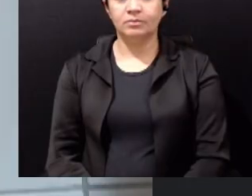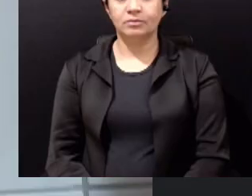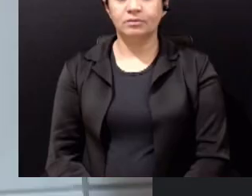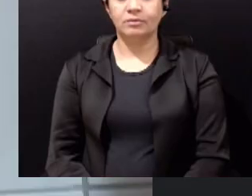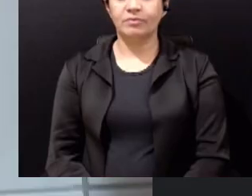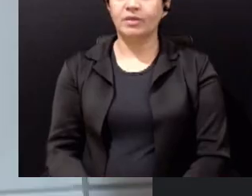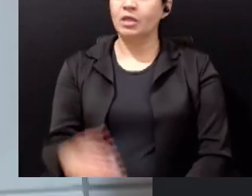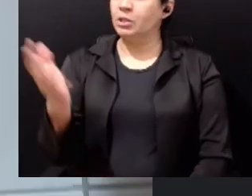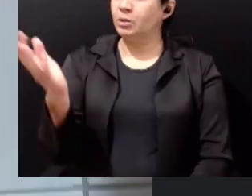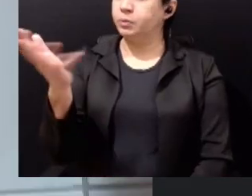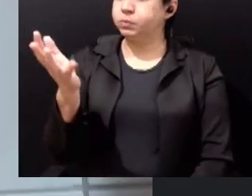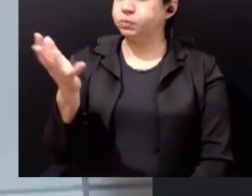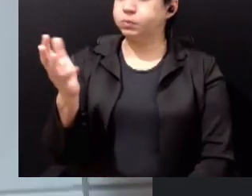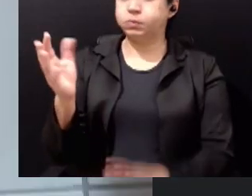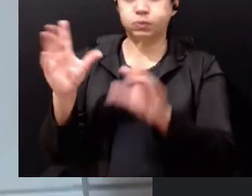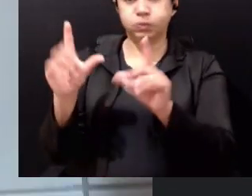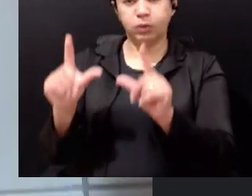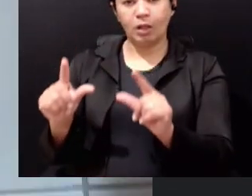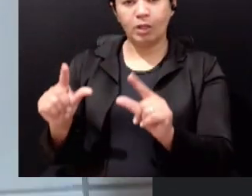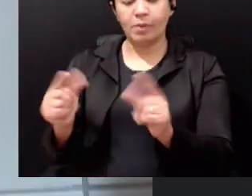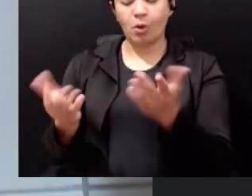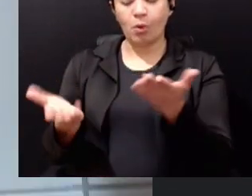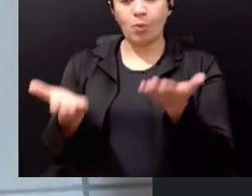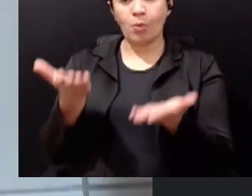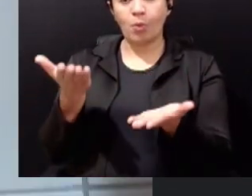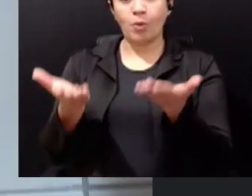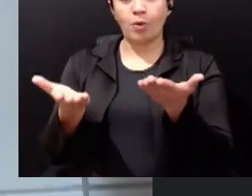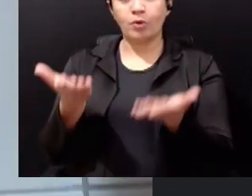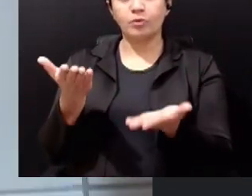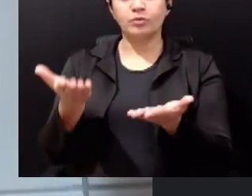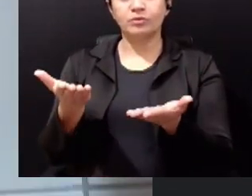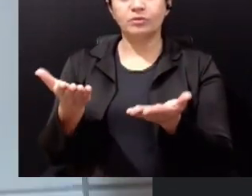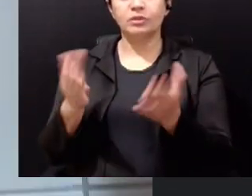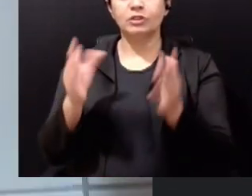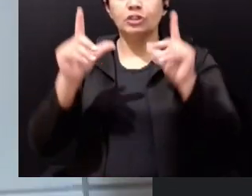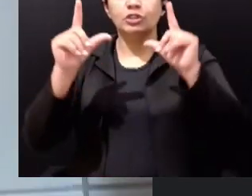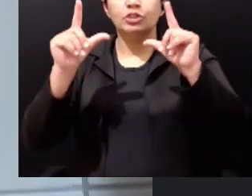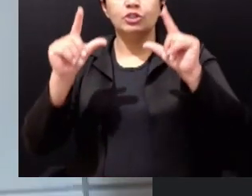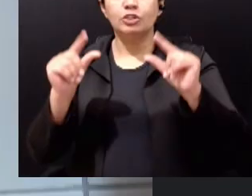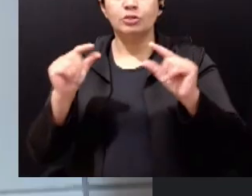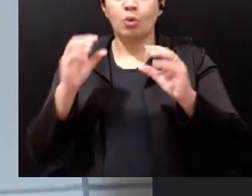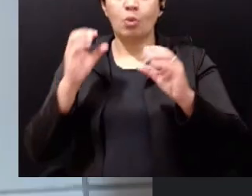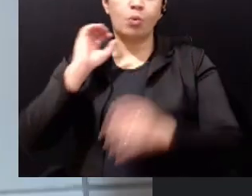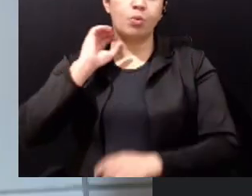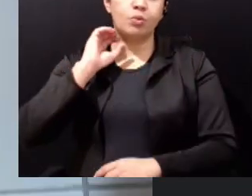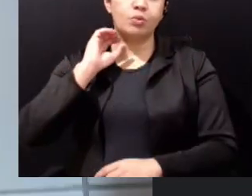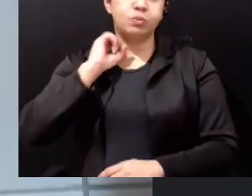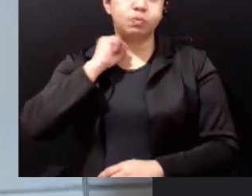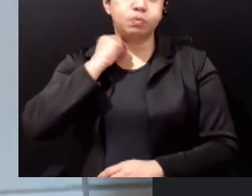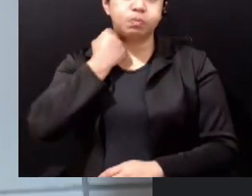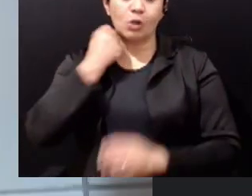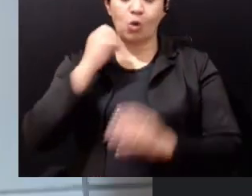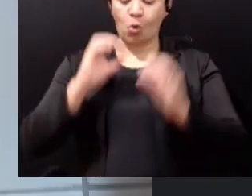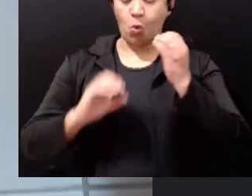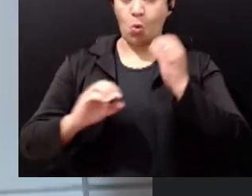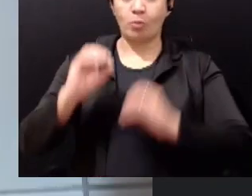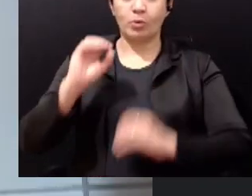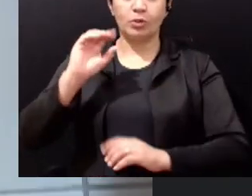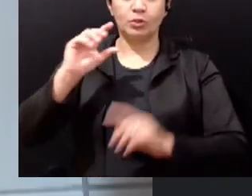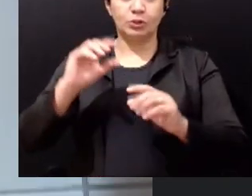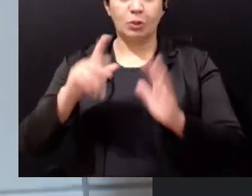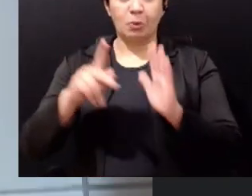Desacelerar, trazer esse equilíbrio, né, que diminui os hormônios do estresse, como o cortisol também, desacelerar,